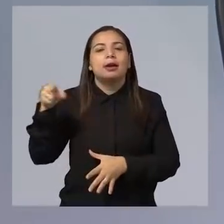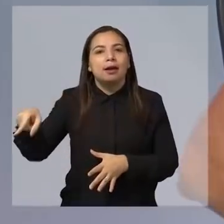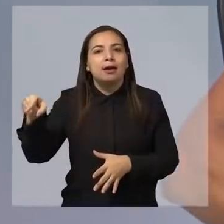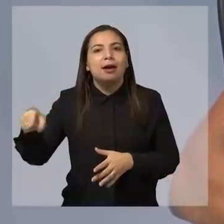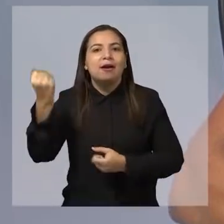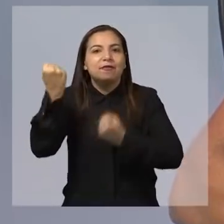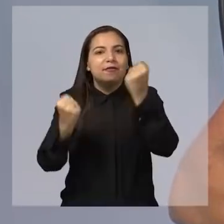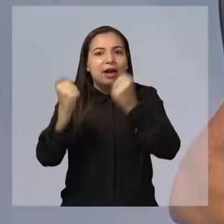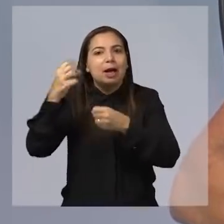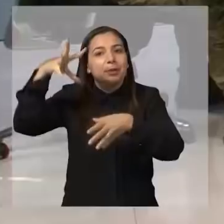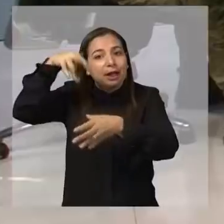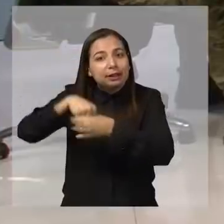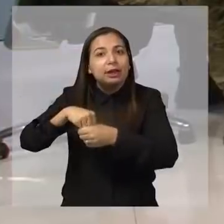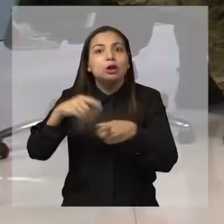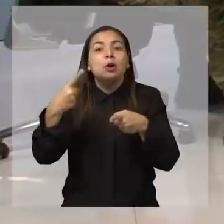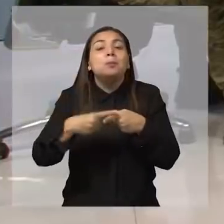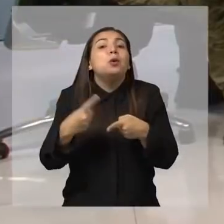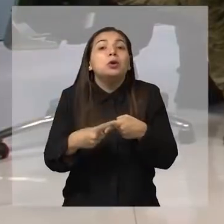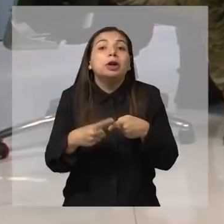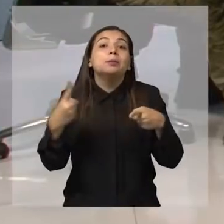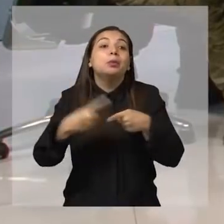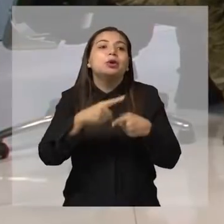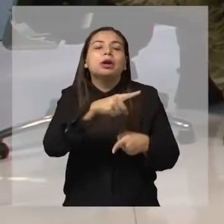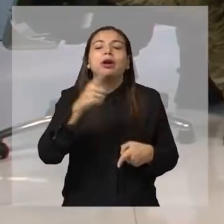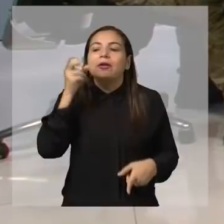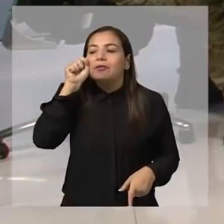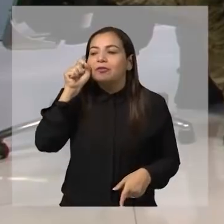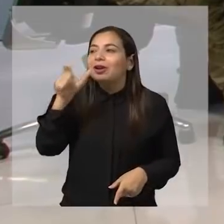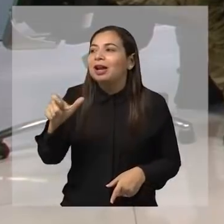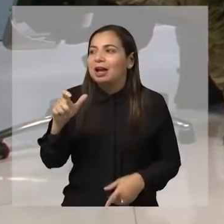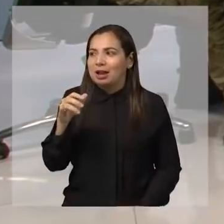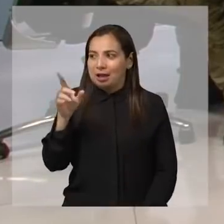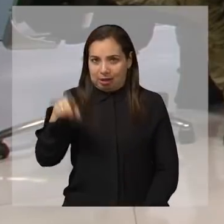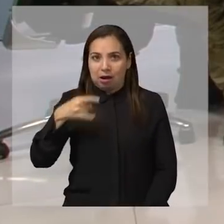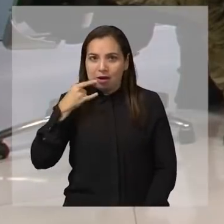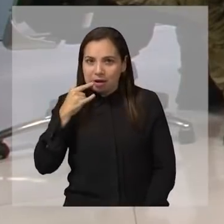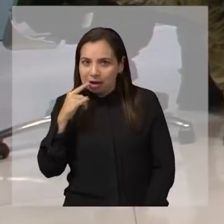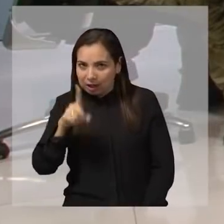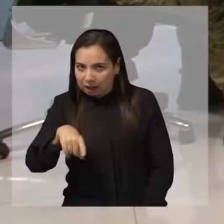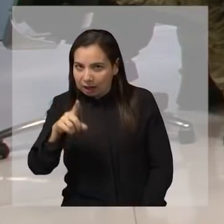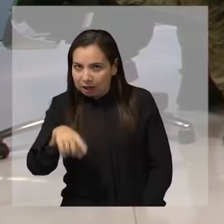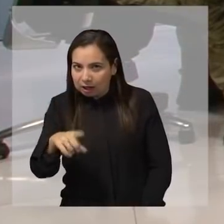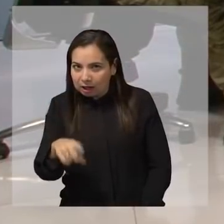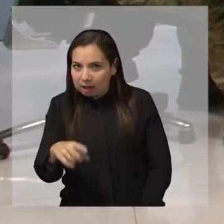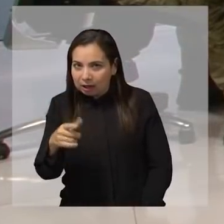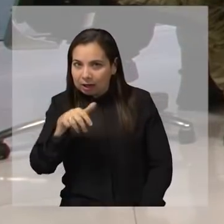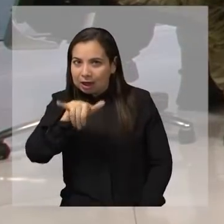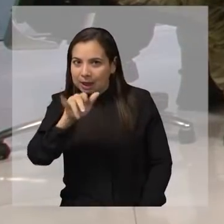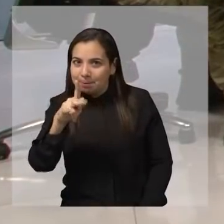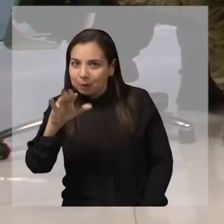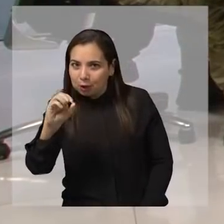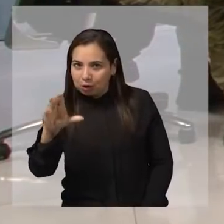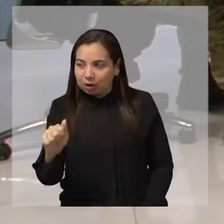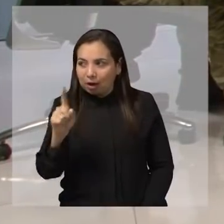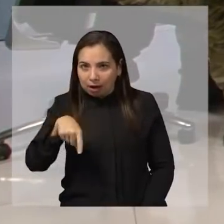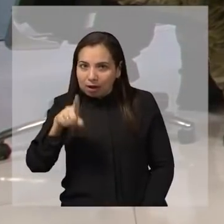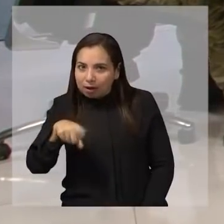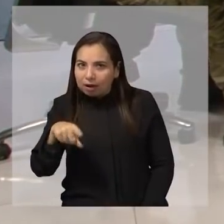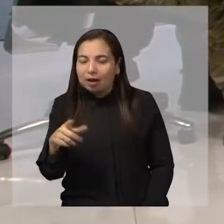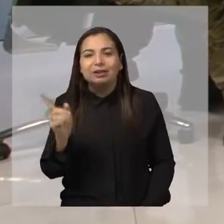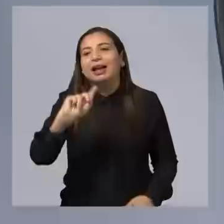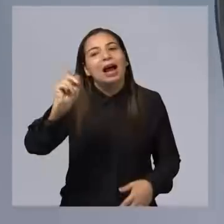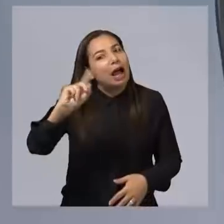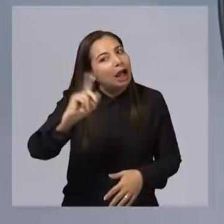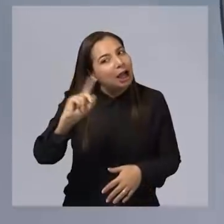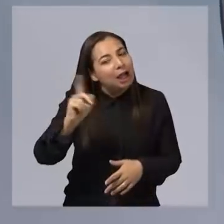falou porque não Ipioca, adianta. Deixa eu só dar uma explicação. Não só é para fabricar cachaça, é a cachaça, é a embalagem. Não, é a embalagem. A cachaça, mas ele não vai fabricar a cachaça. É